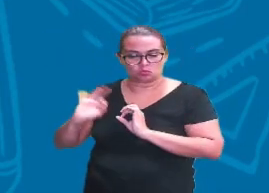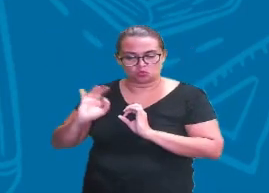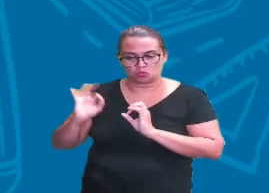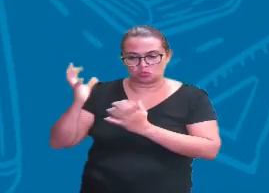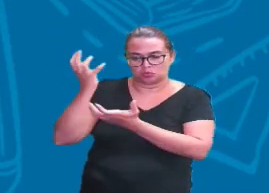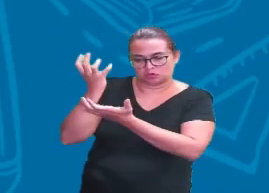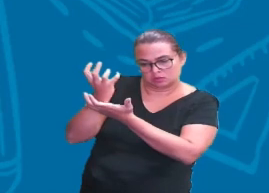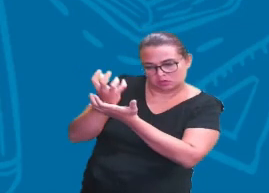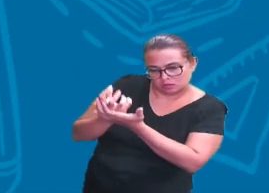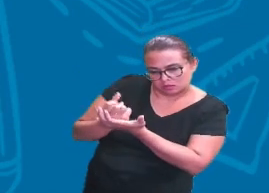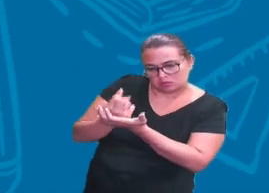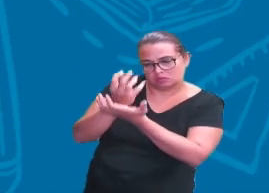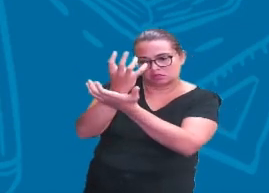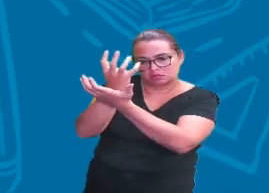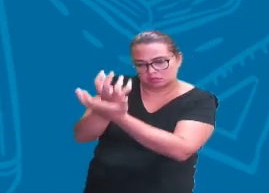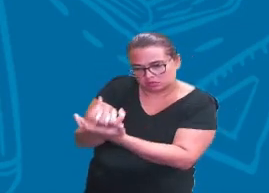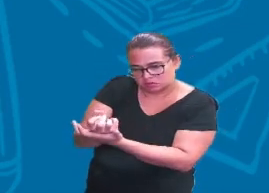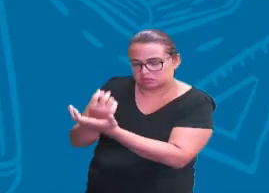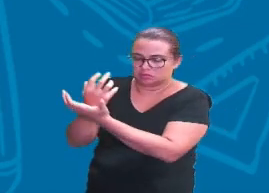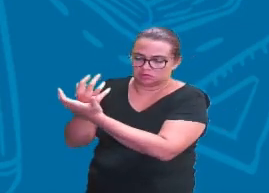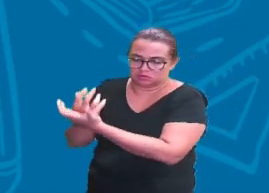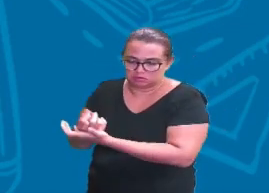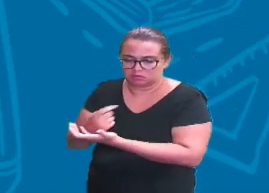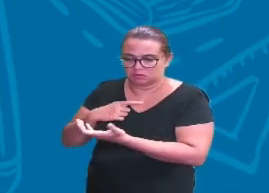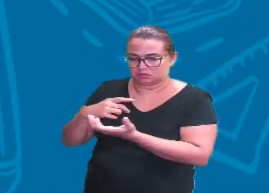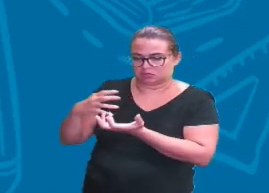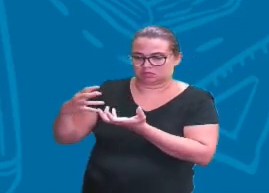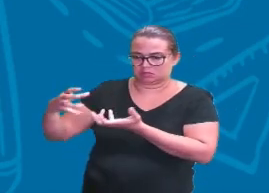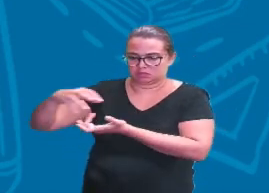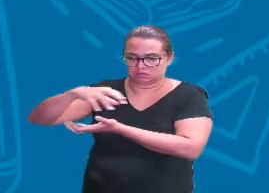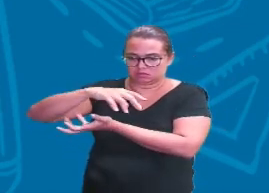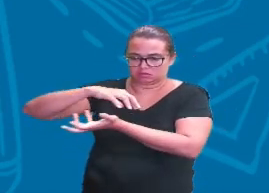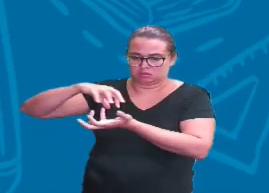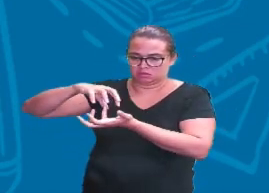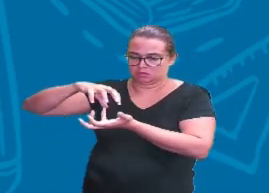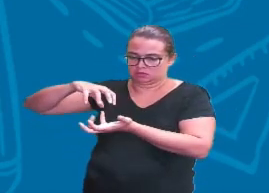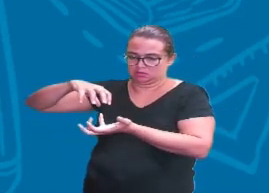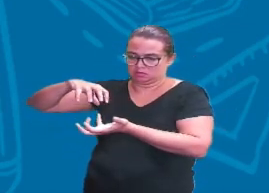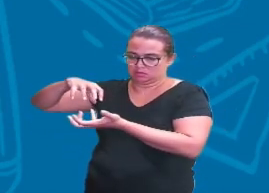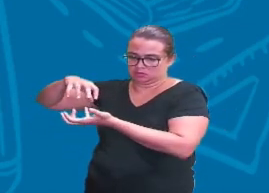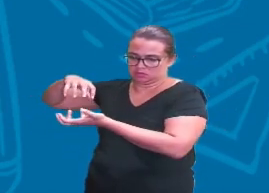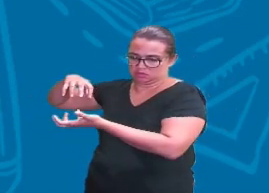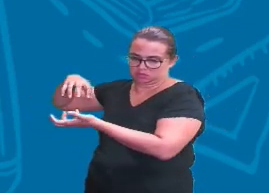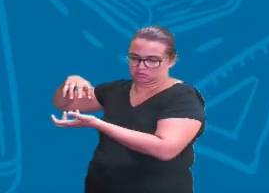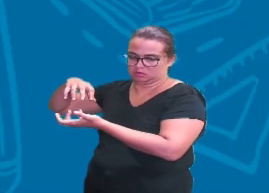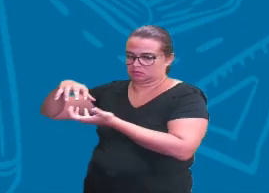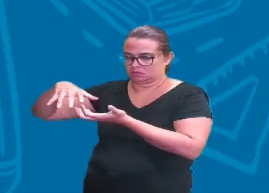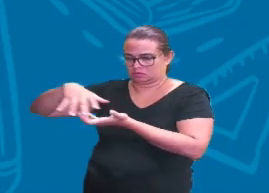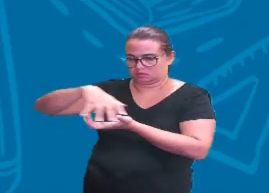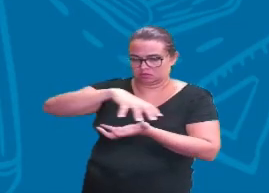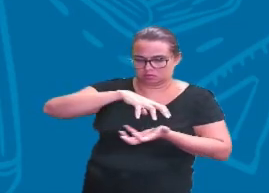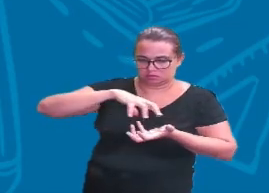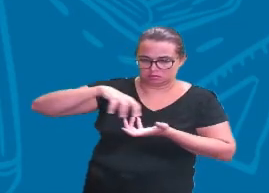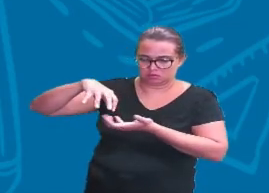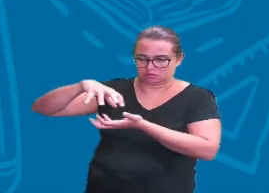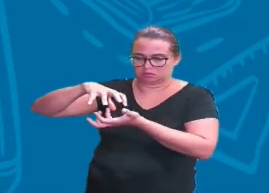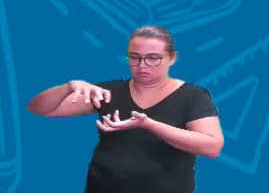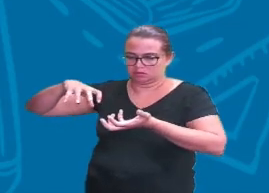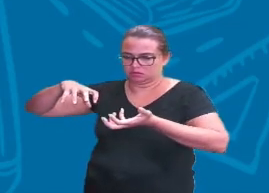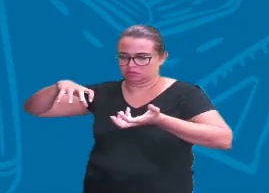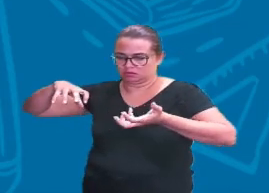Ali realmente saiu. Mas eu estou dizendo assim, você não vai ver um planeta se afastando, tá bom? Uma lua se